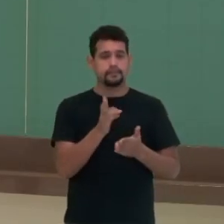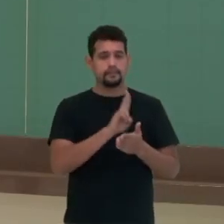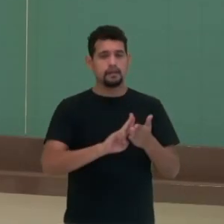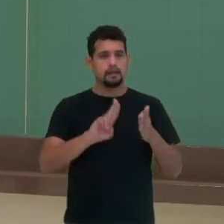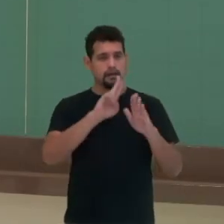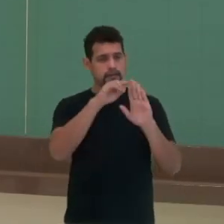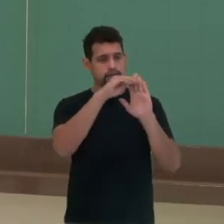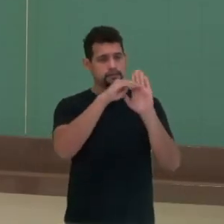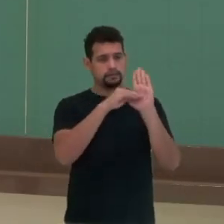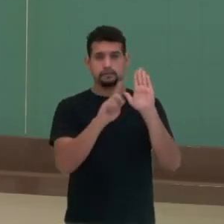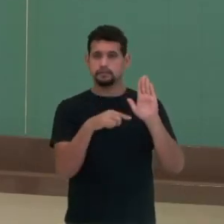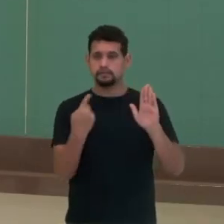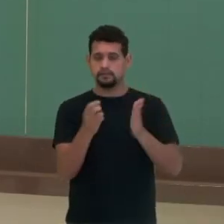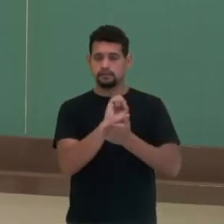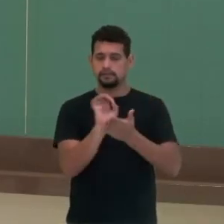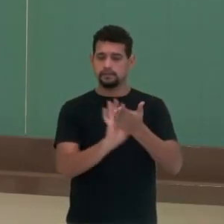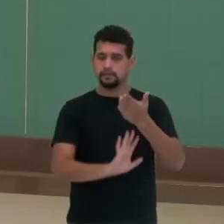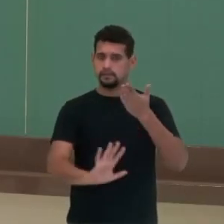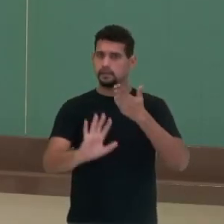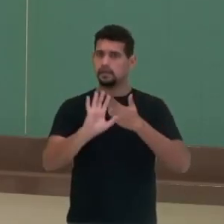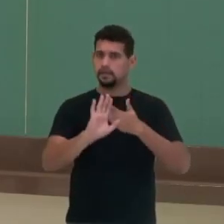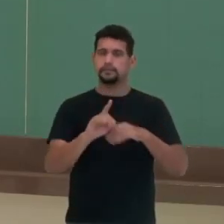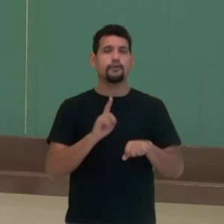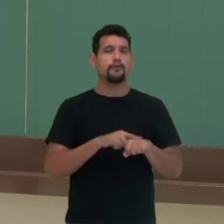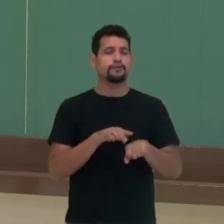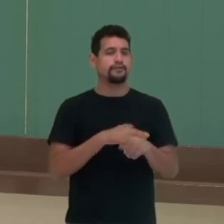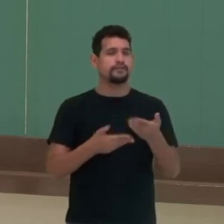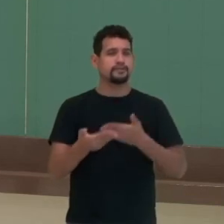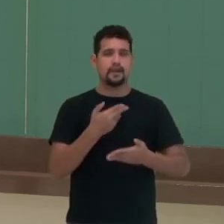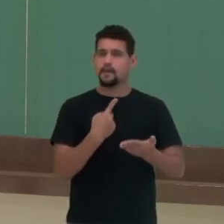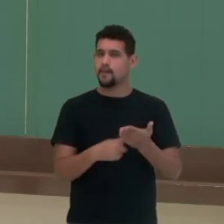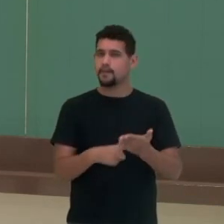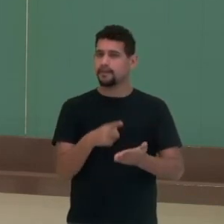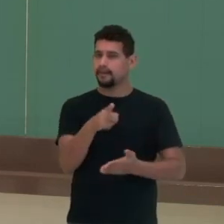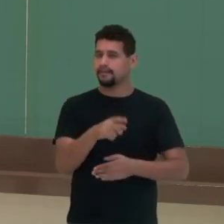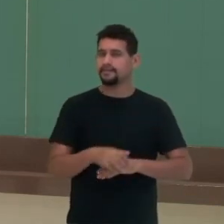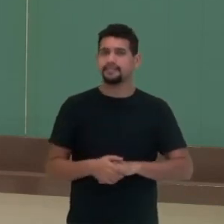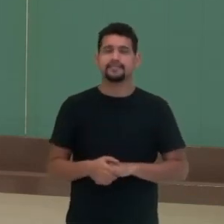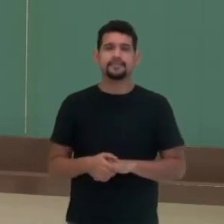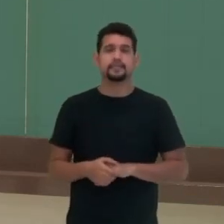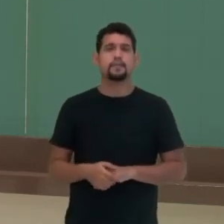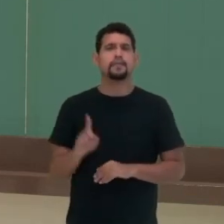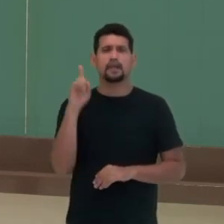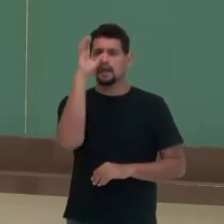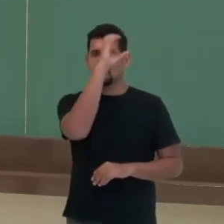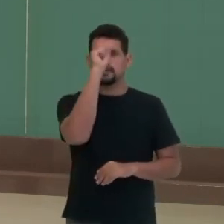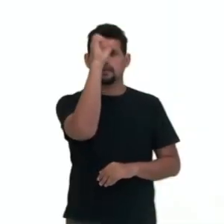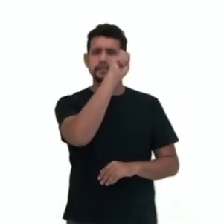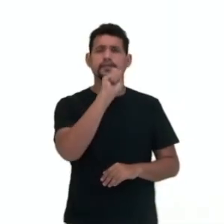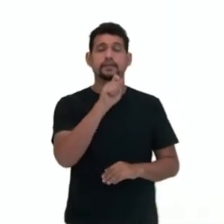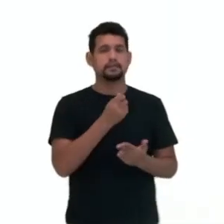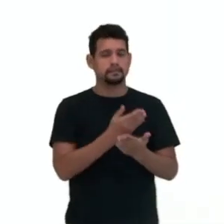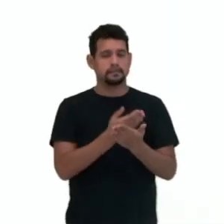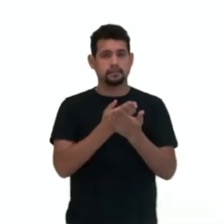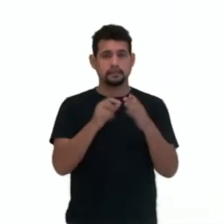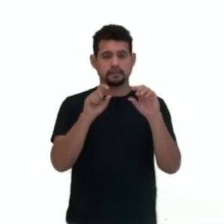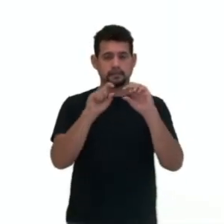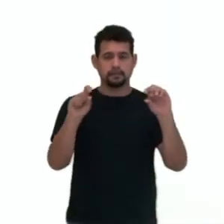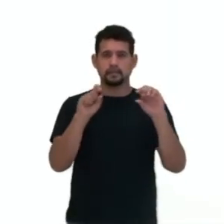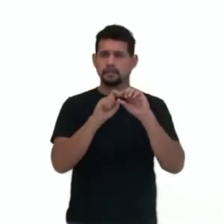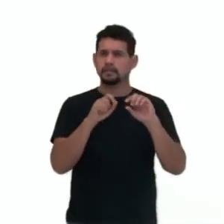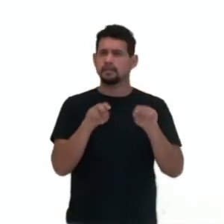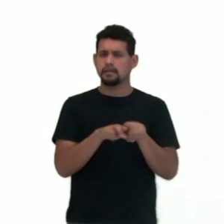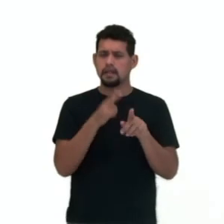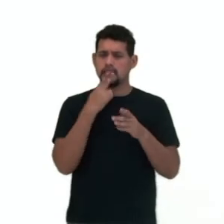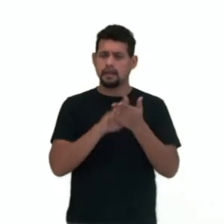aqui na nossa atividade do Hora do Debate. Combinado? O que aprendemos? Estudamos um trecho da Carta